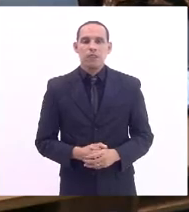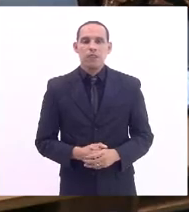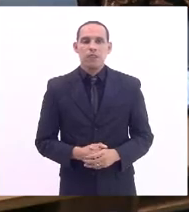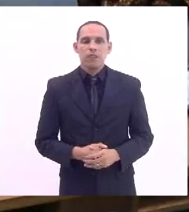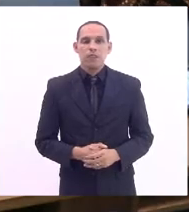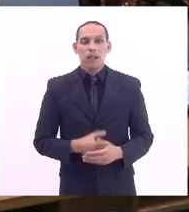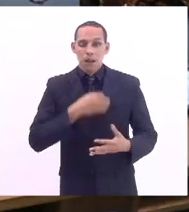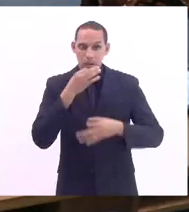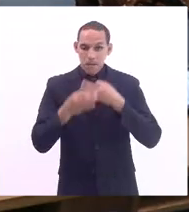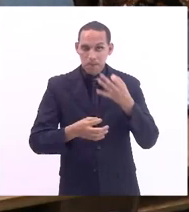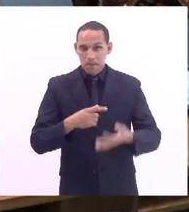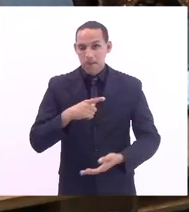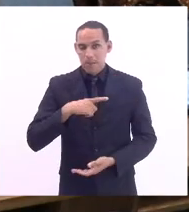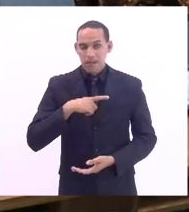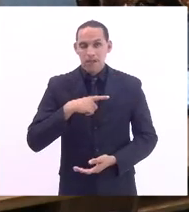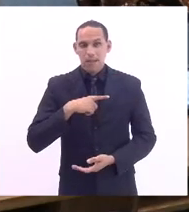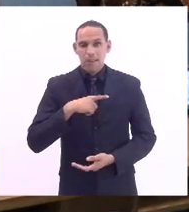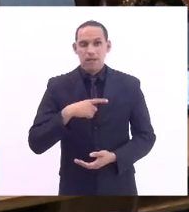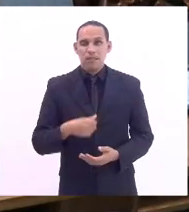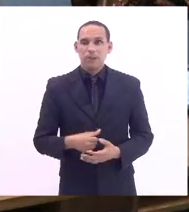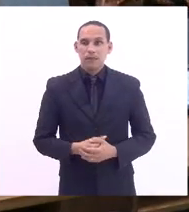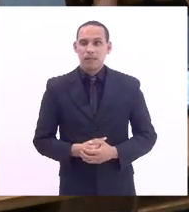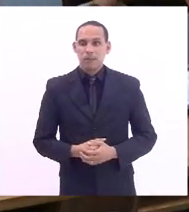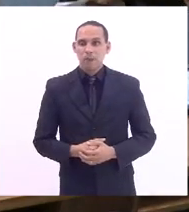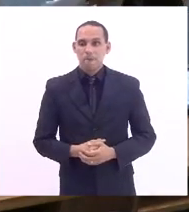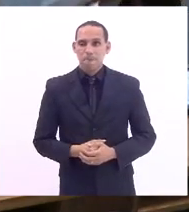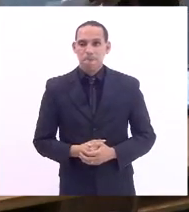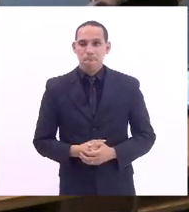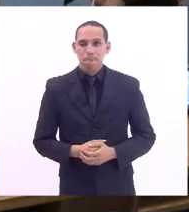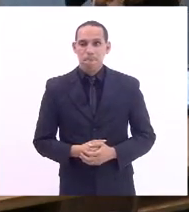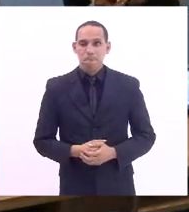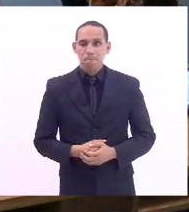Com os pareceres emitidos, não tem.